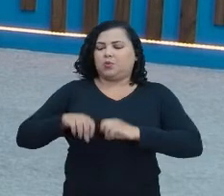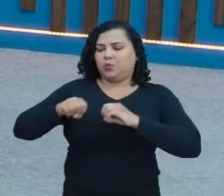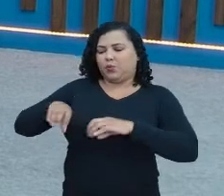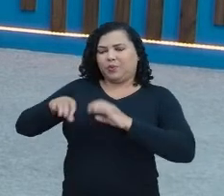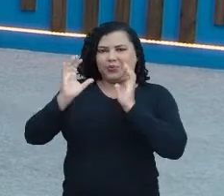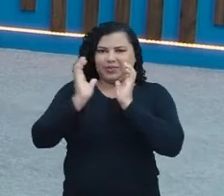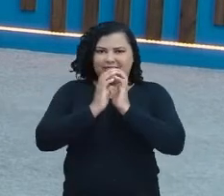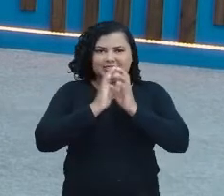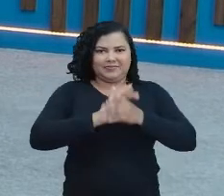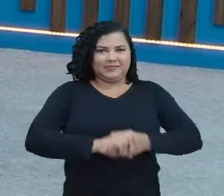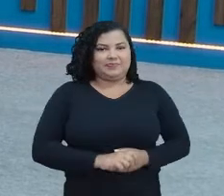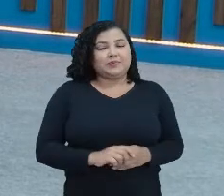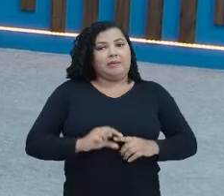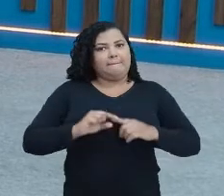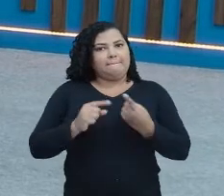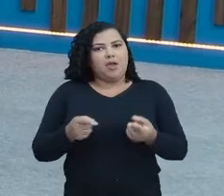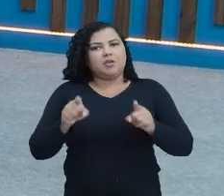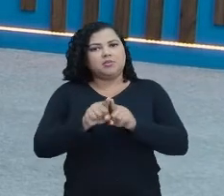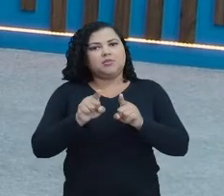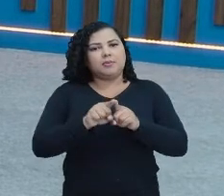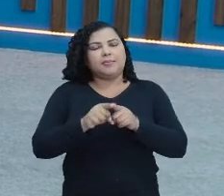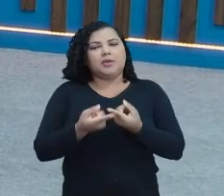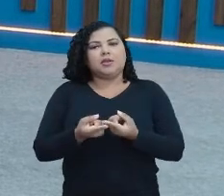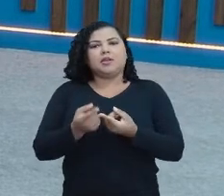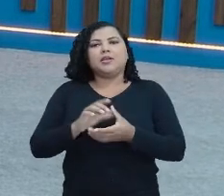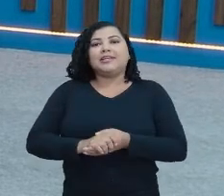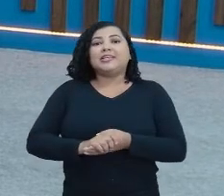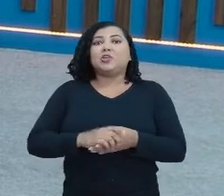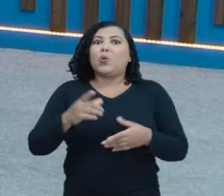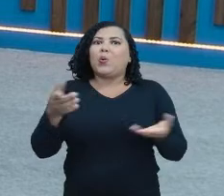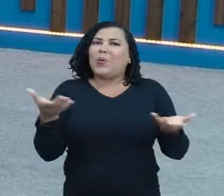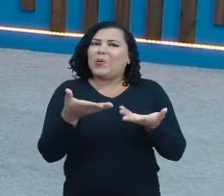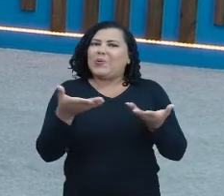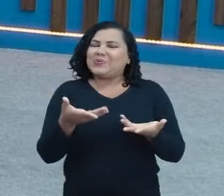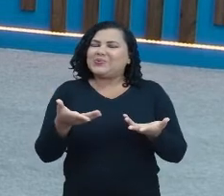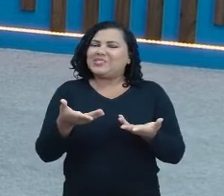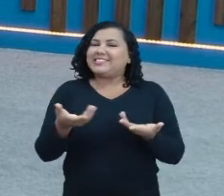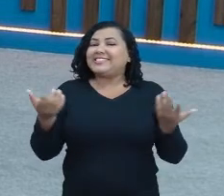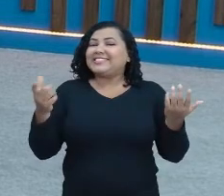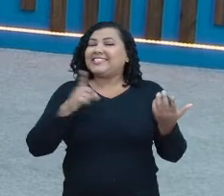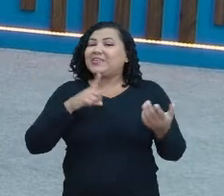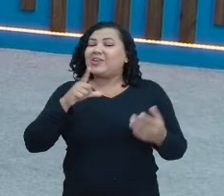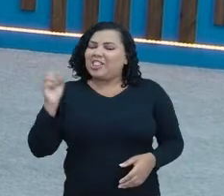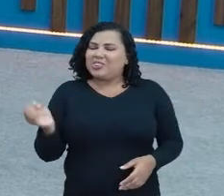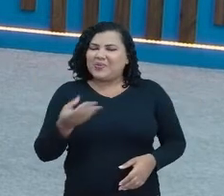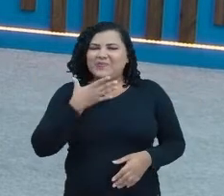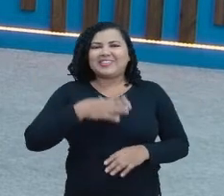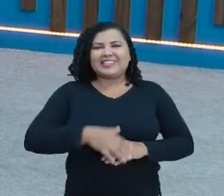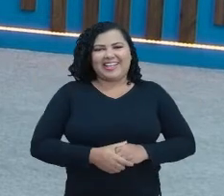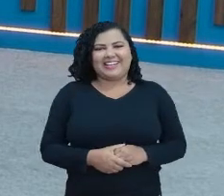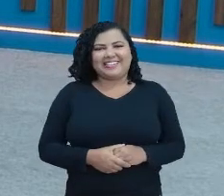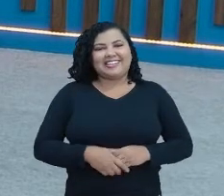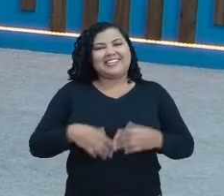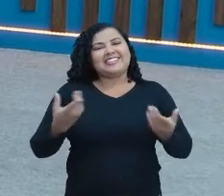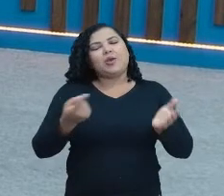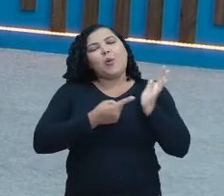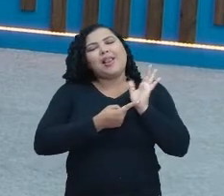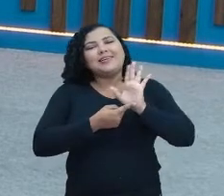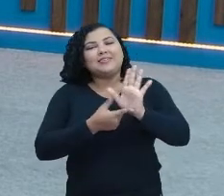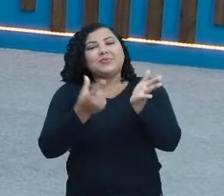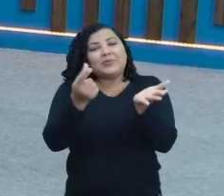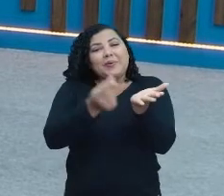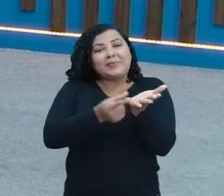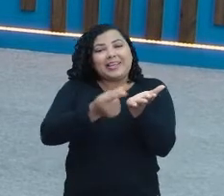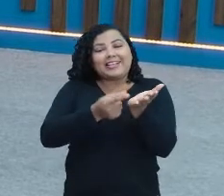Recife. Mas, além do canal, agora a gente tem uma novidade. Finalmente lançamos o